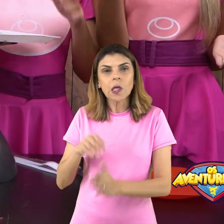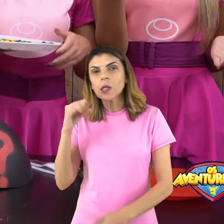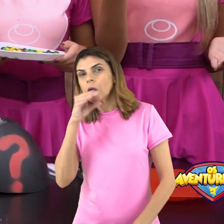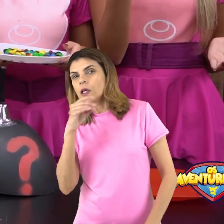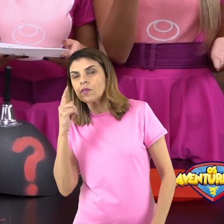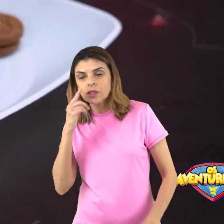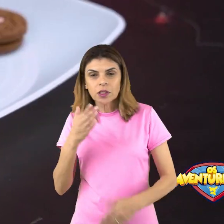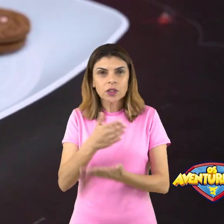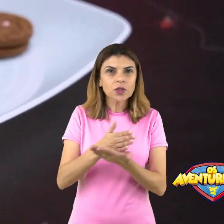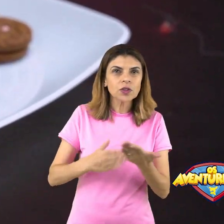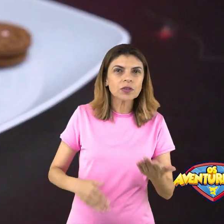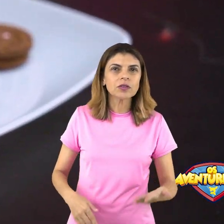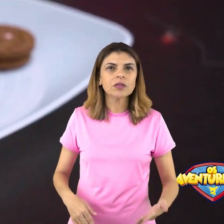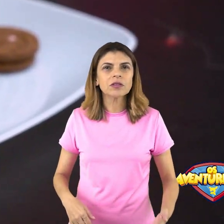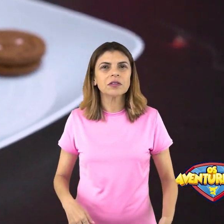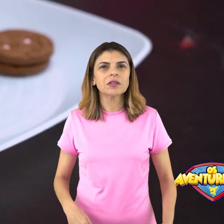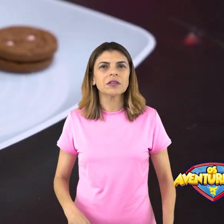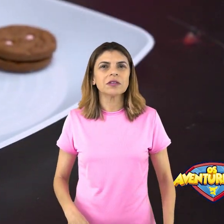cirurgia.